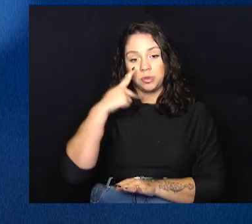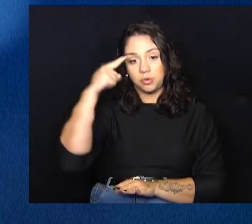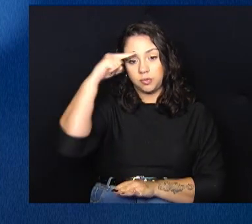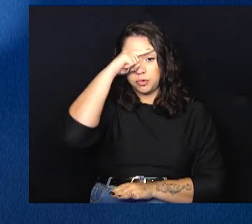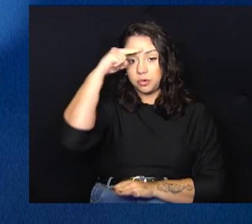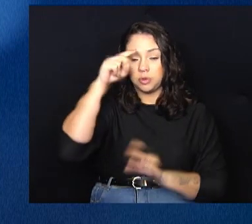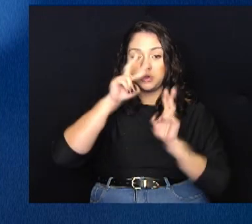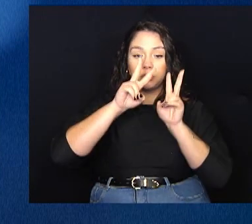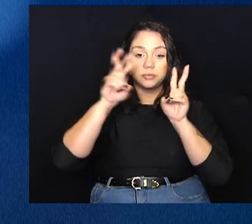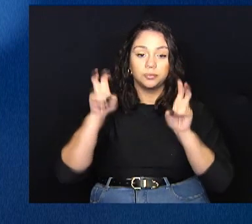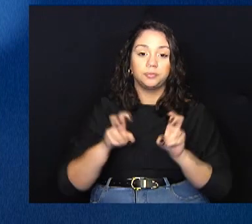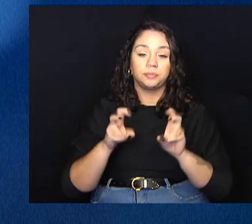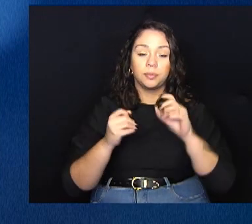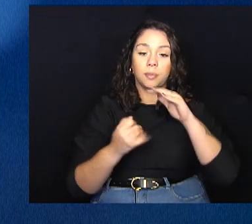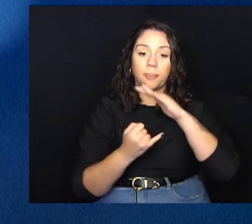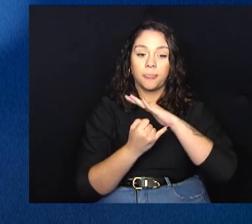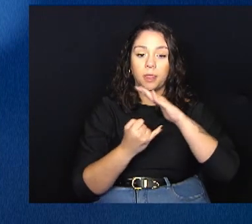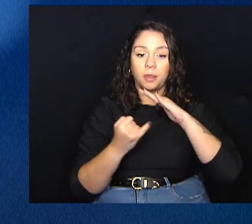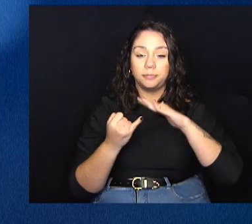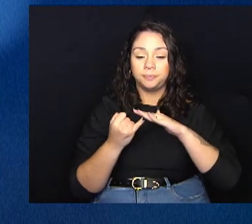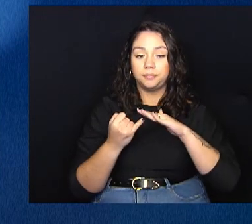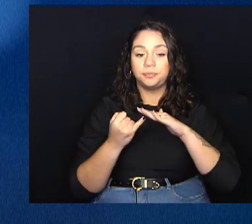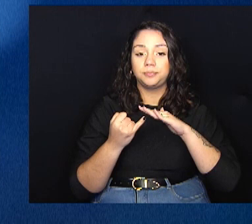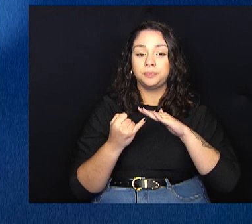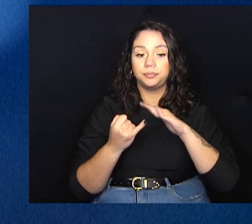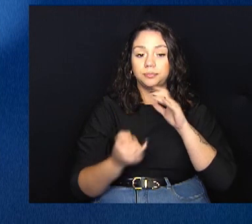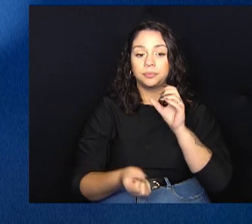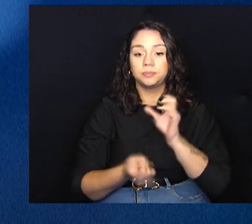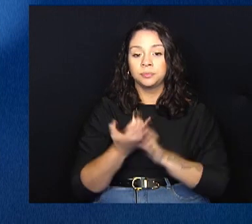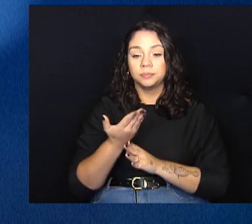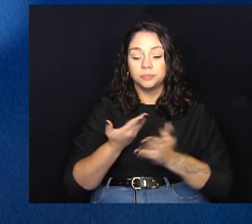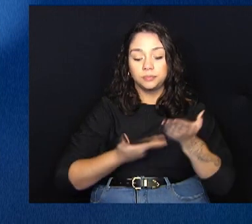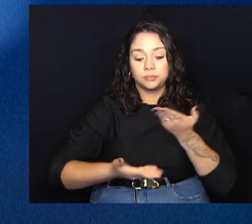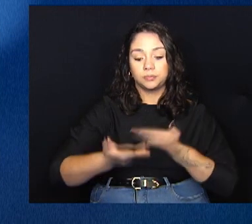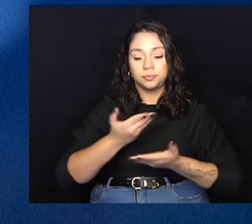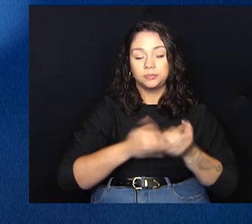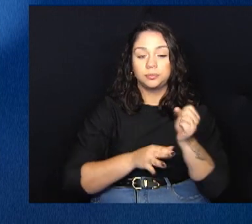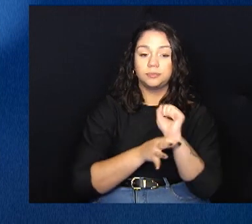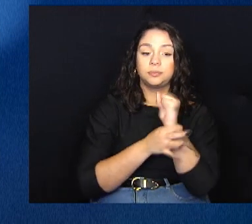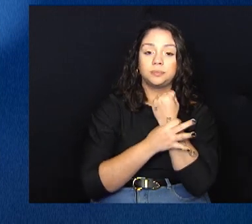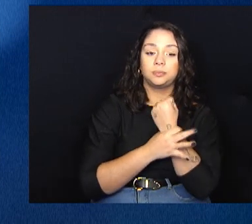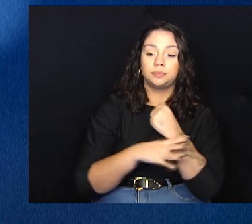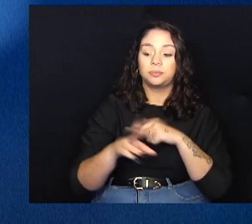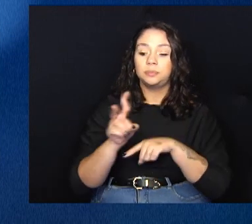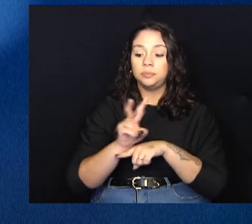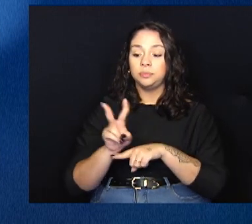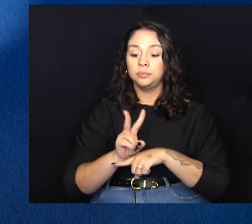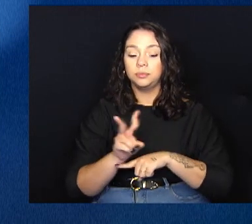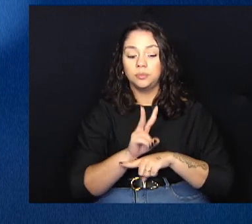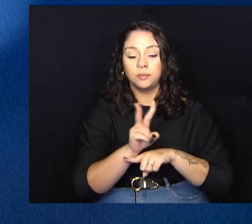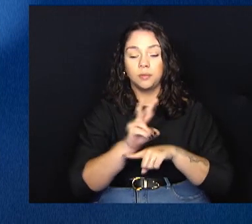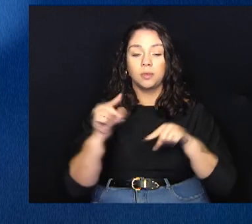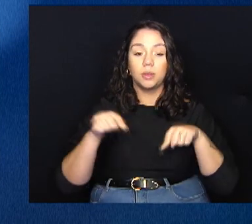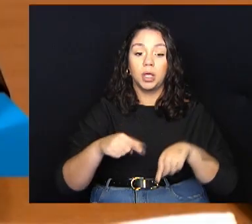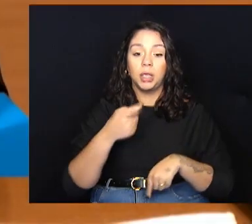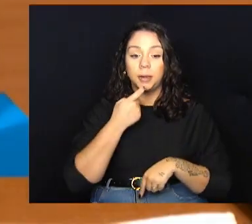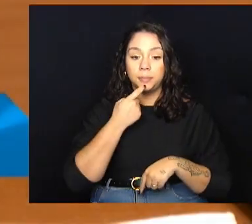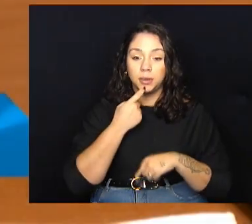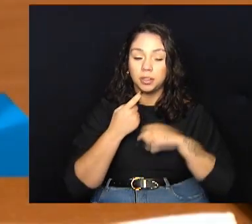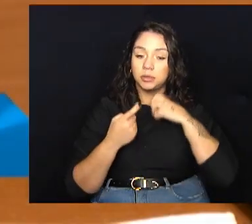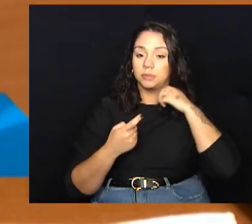sobre a instituição do sistema colaborativo de segurança e monitoramento no município de Campinas